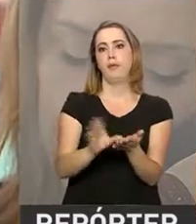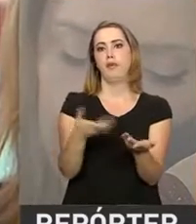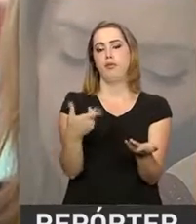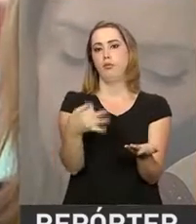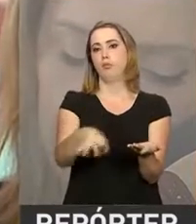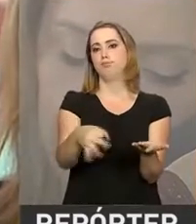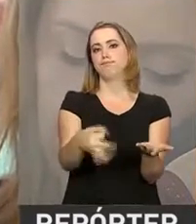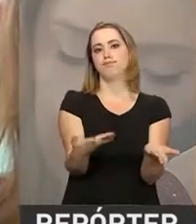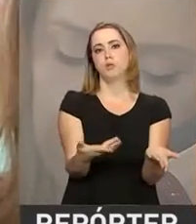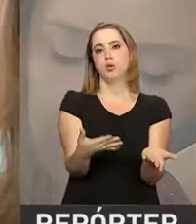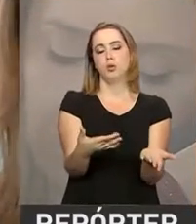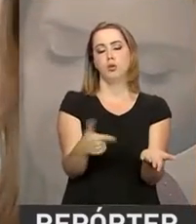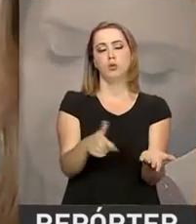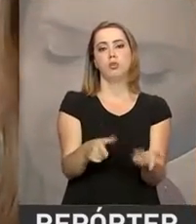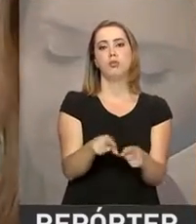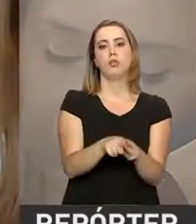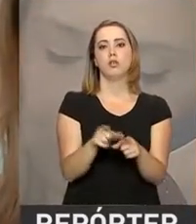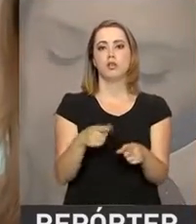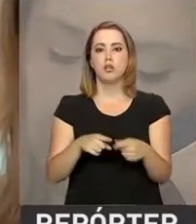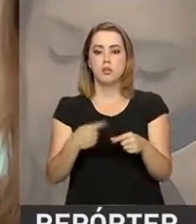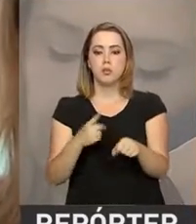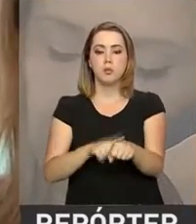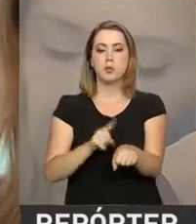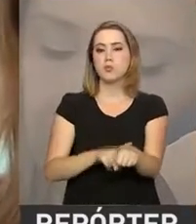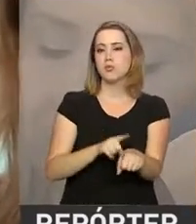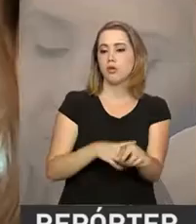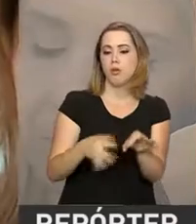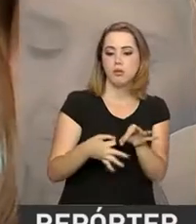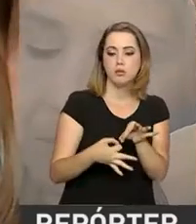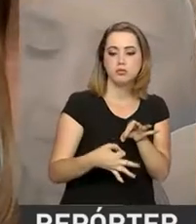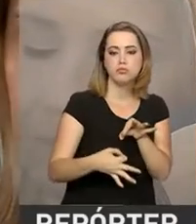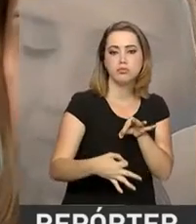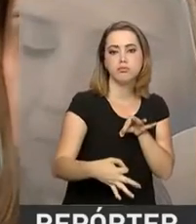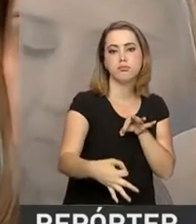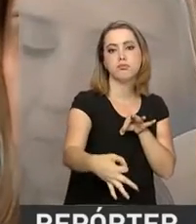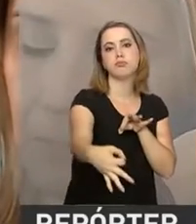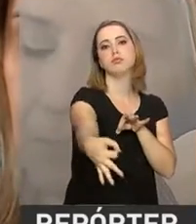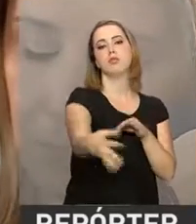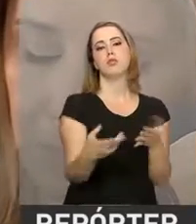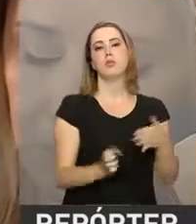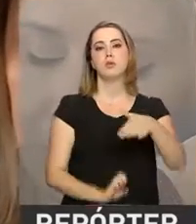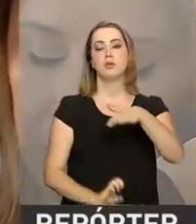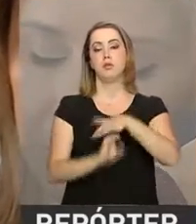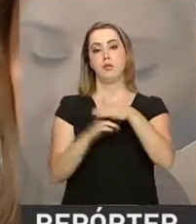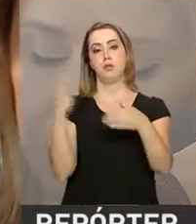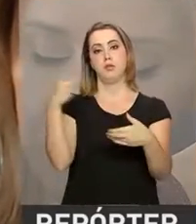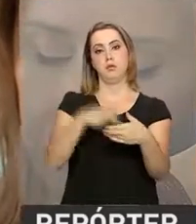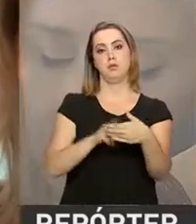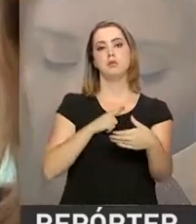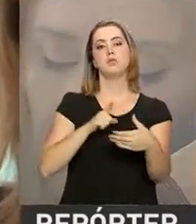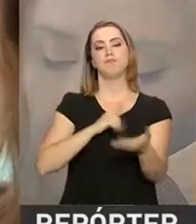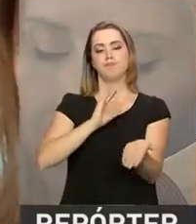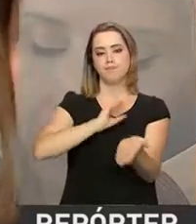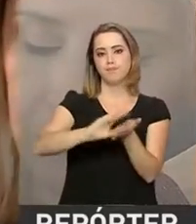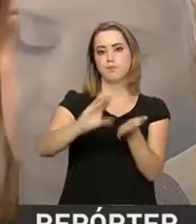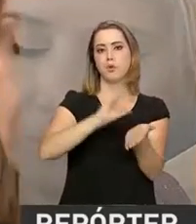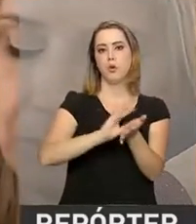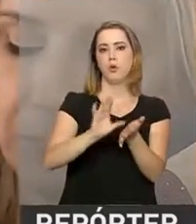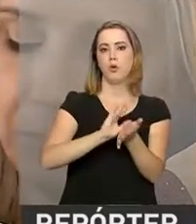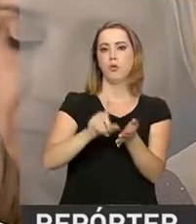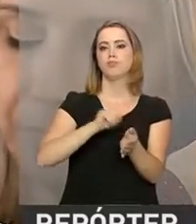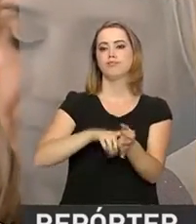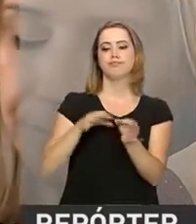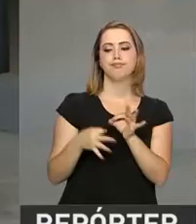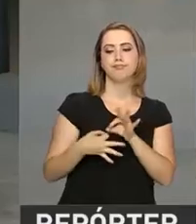essa exploração desses campos leve um tempo muito mais longo, que precisaria da Petrobras ter recursos ao longo do tempo para fazer essa